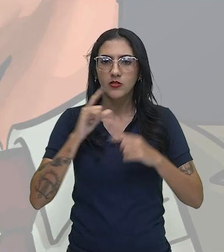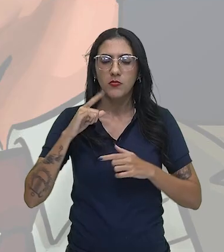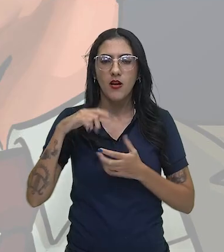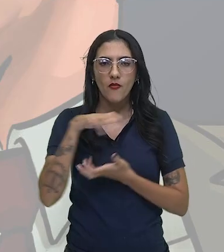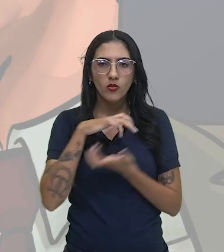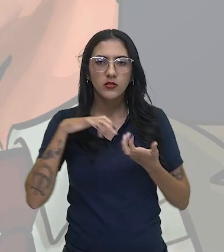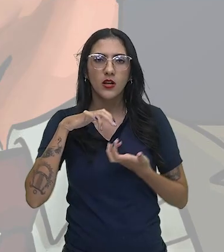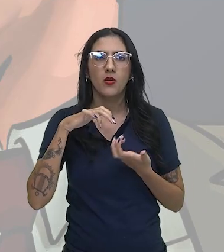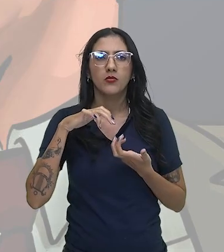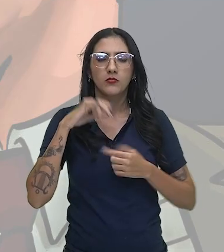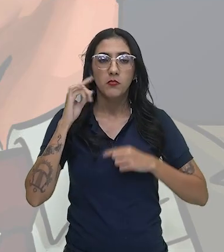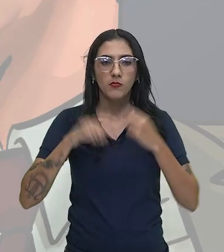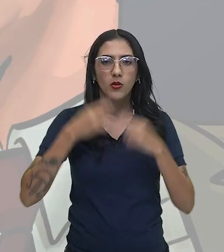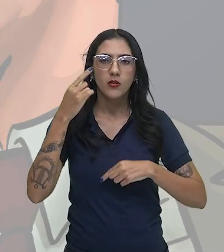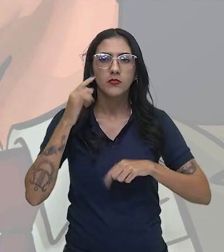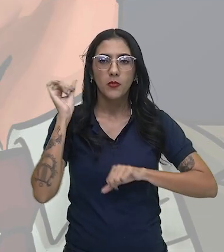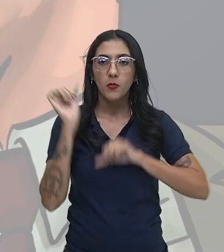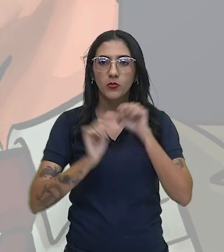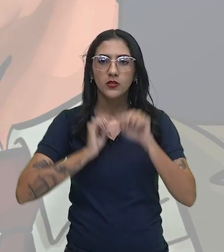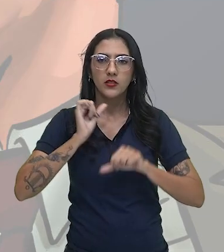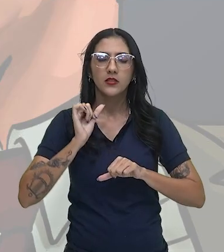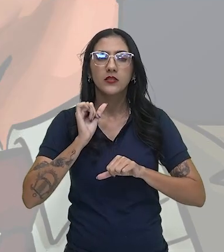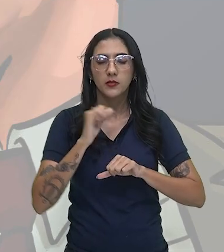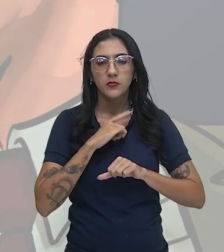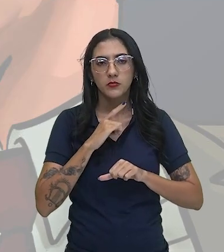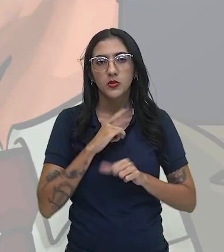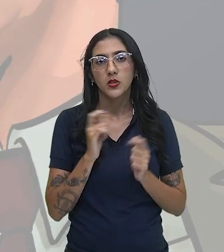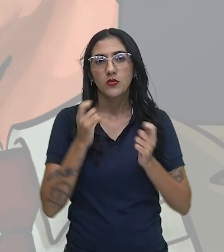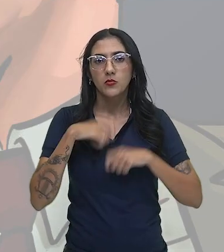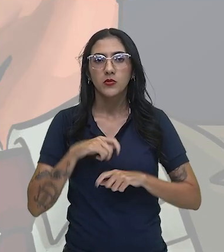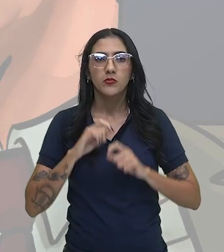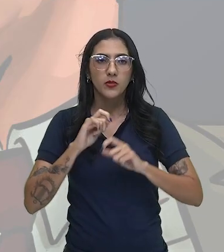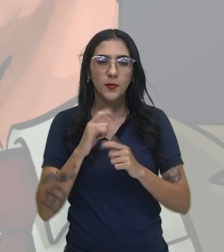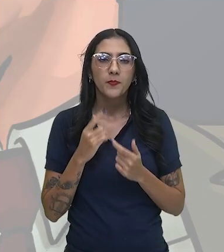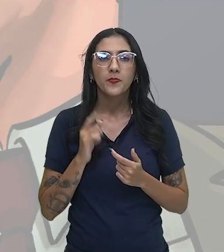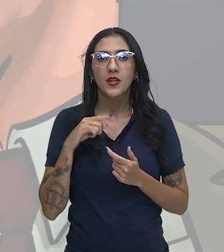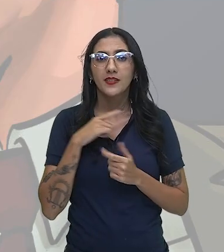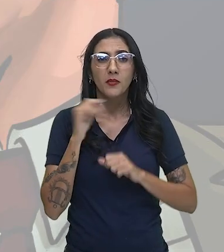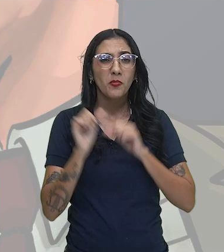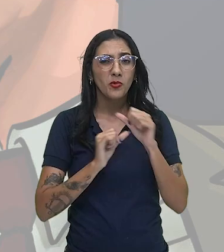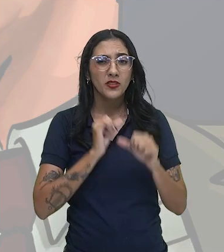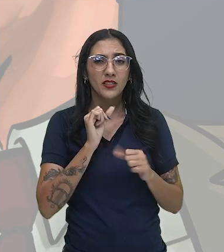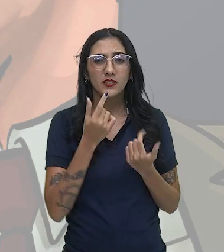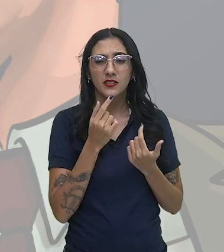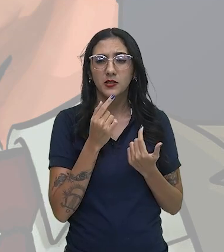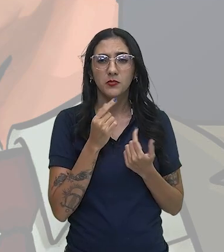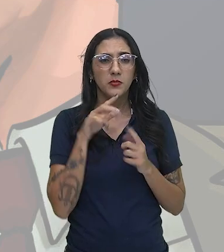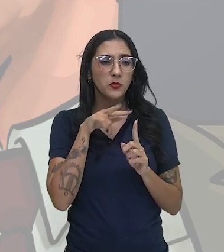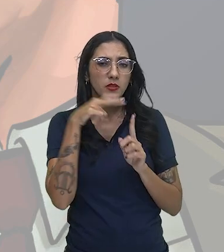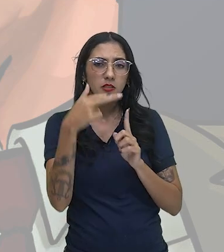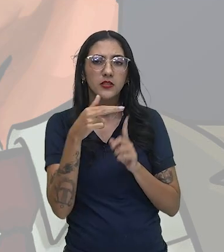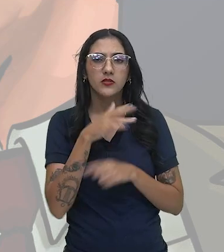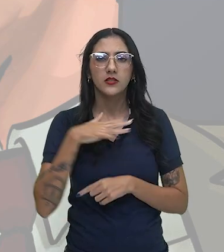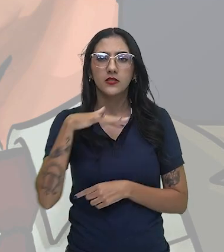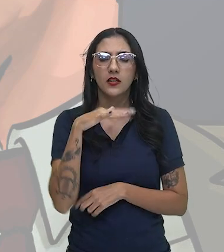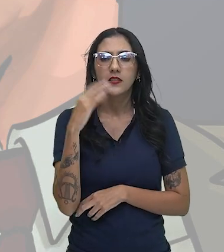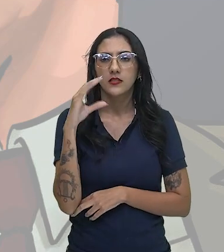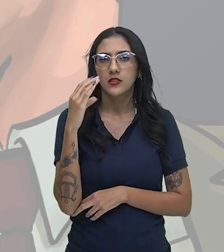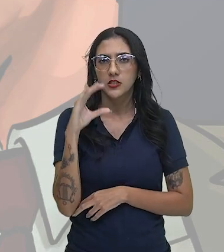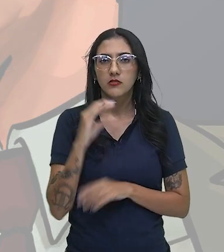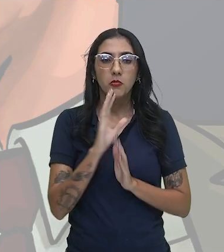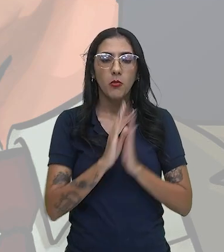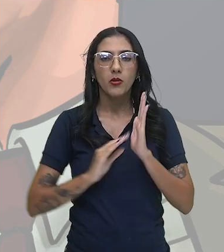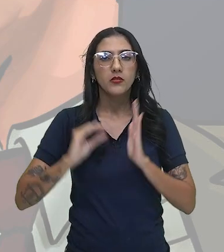revolução, né? Um conflito que levou a uma mudança de paradigma científico, a uma mudança de